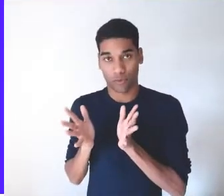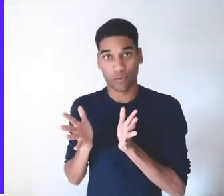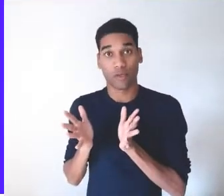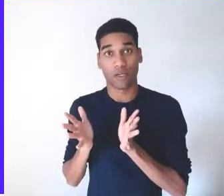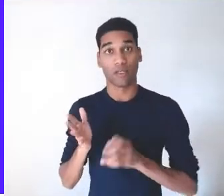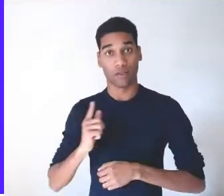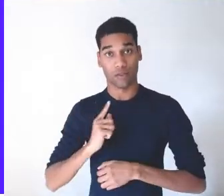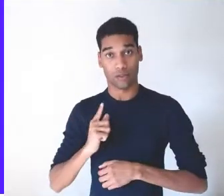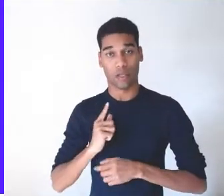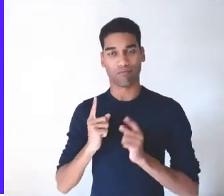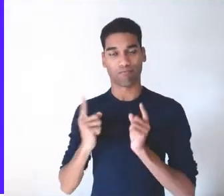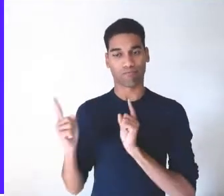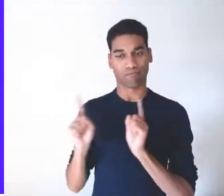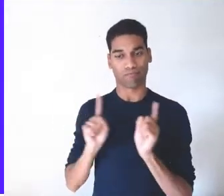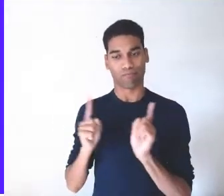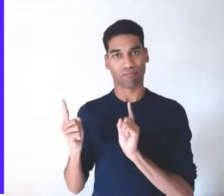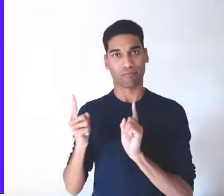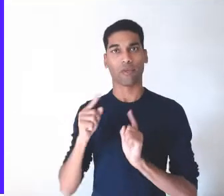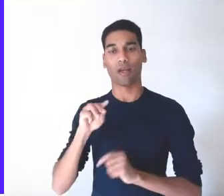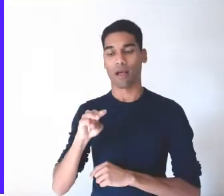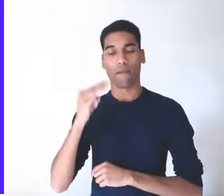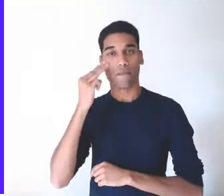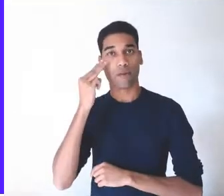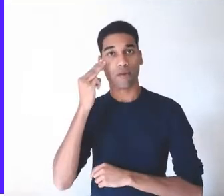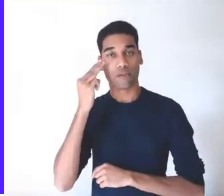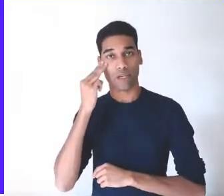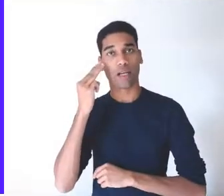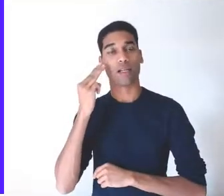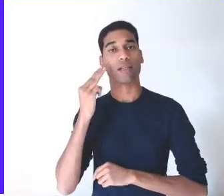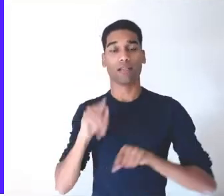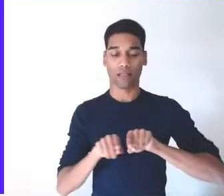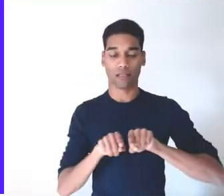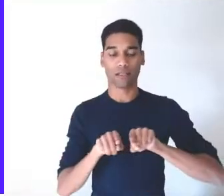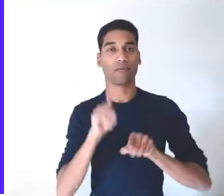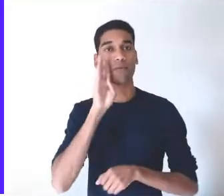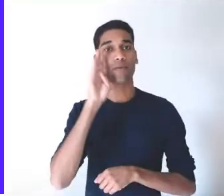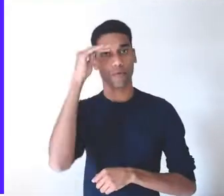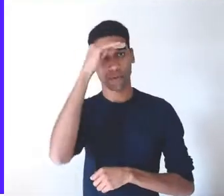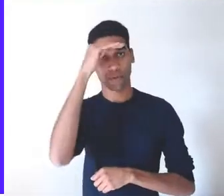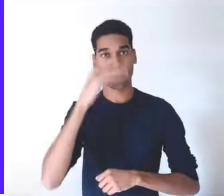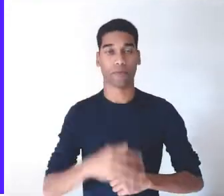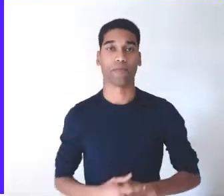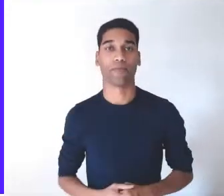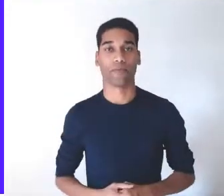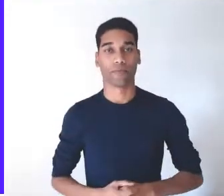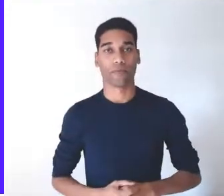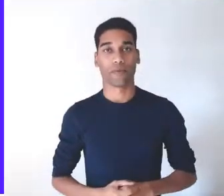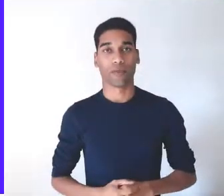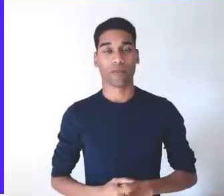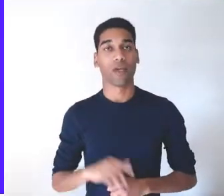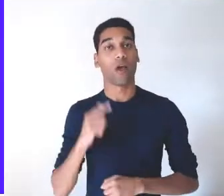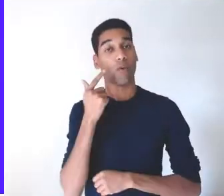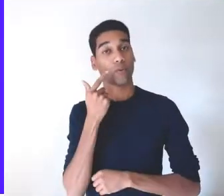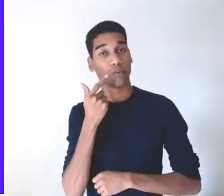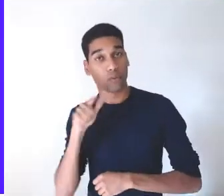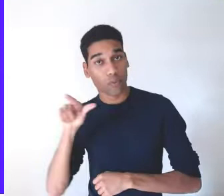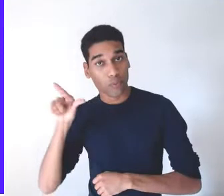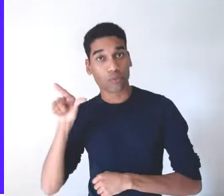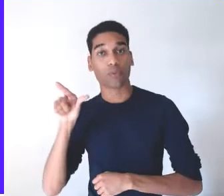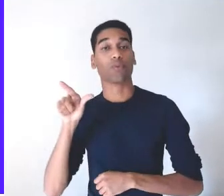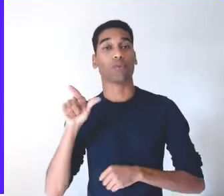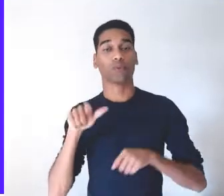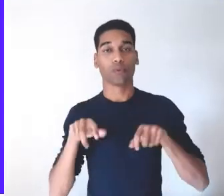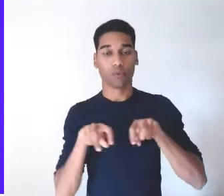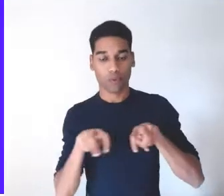revezar, a Michele Alonso e Yuri Borges. Como as demais mesas, né, do Congresso,